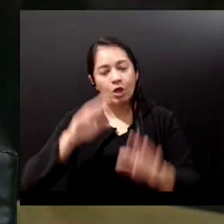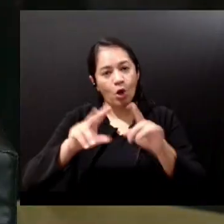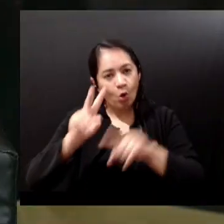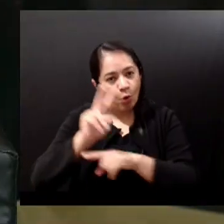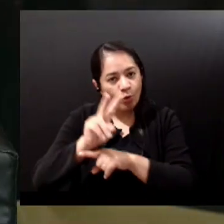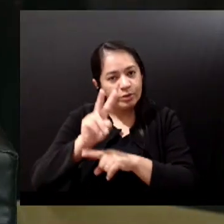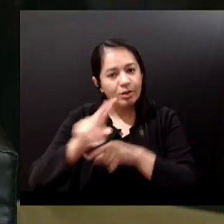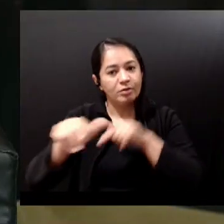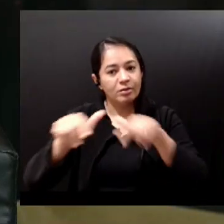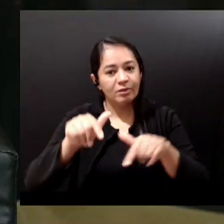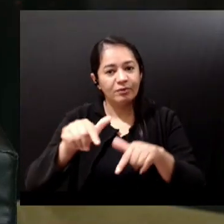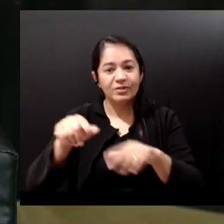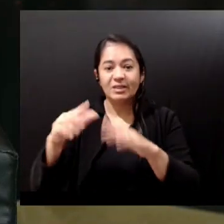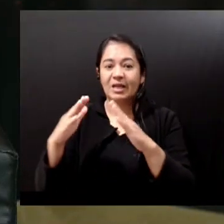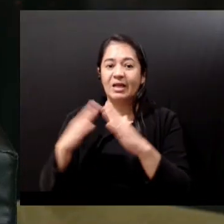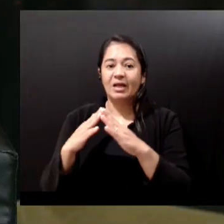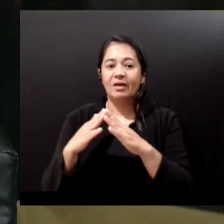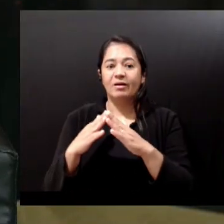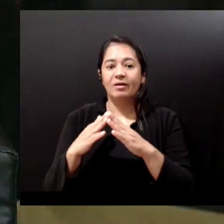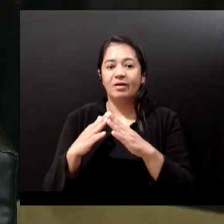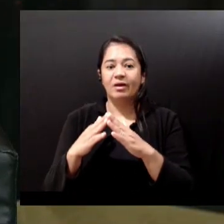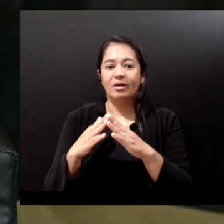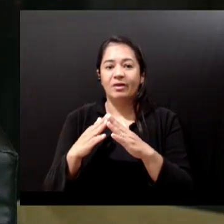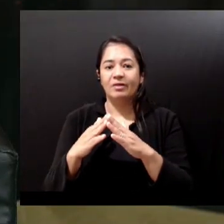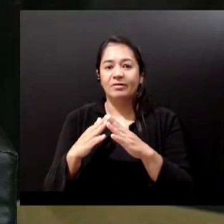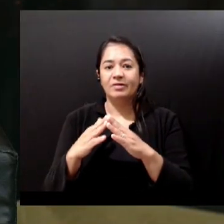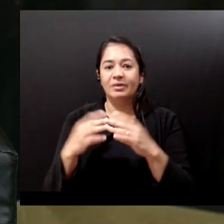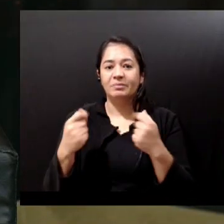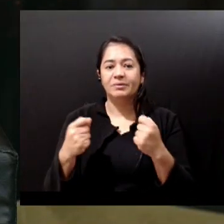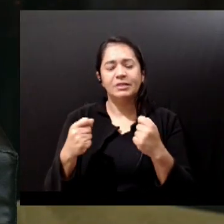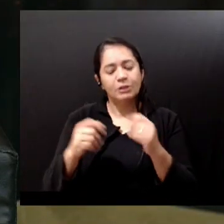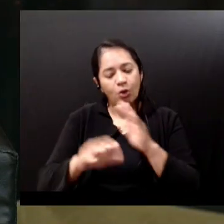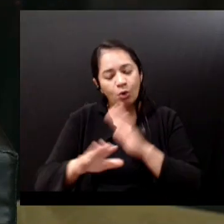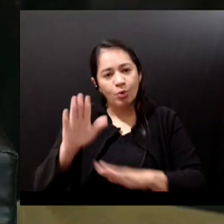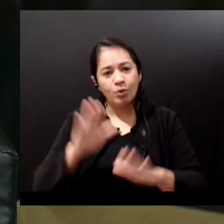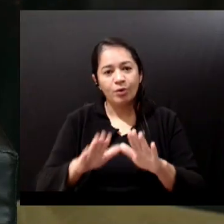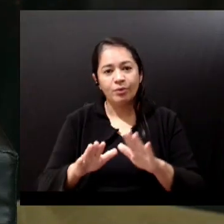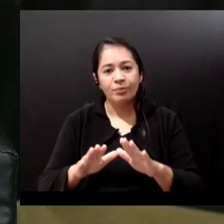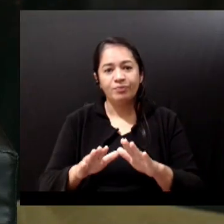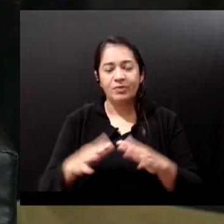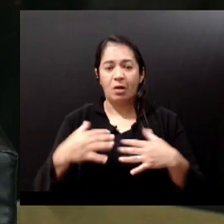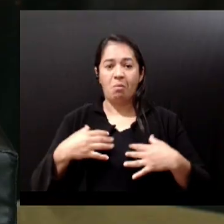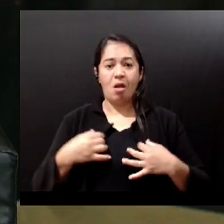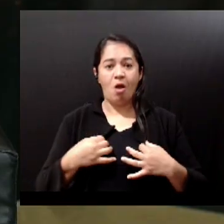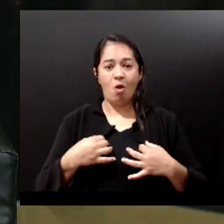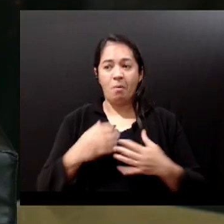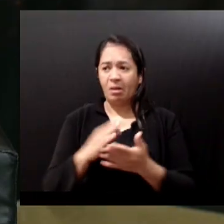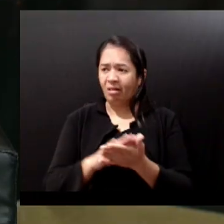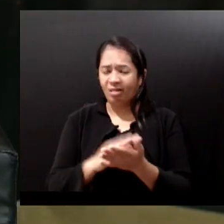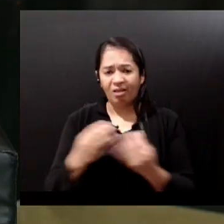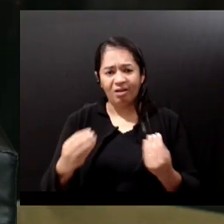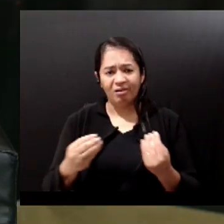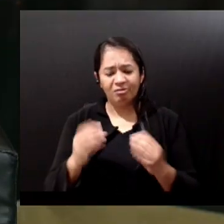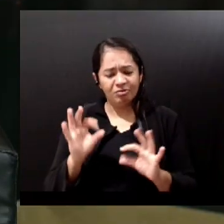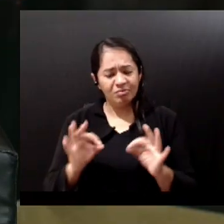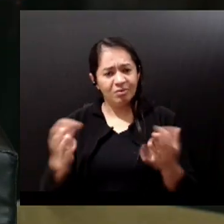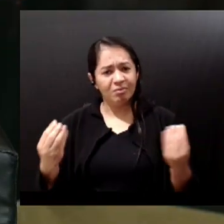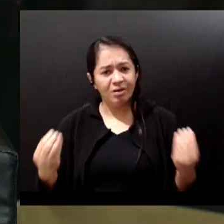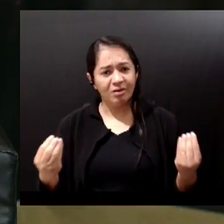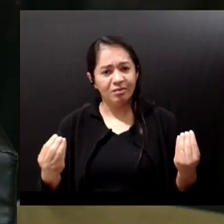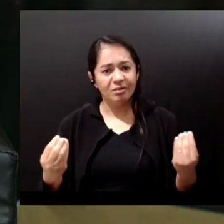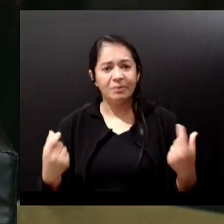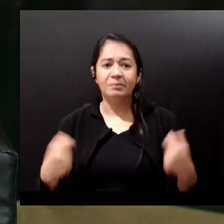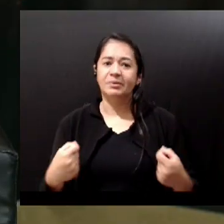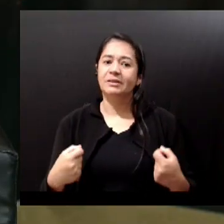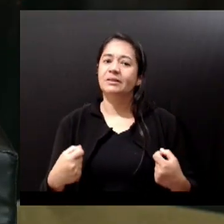você não faz uma baia para você trabalhar, aí você não bota uma roupa, você não se ajeita para trabalhar. Tem que tomar